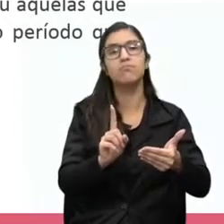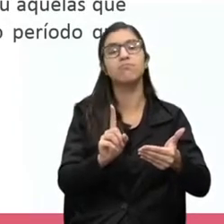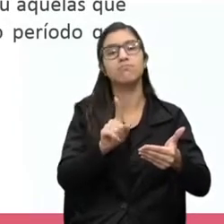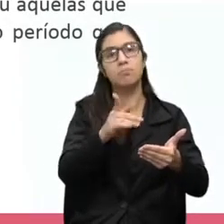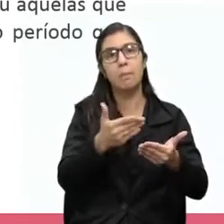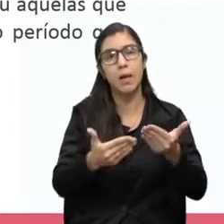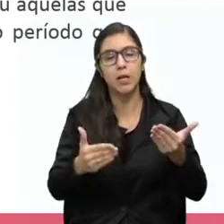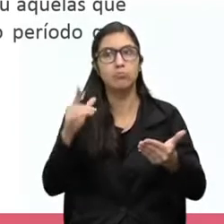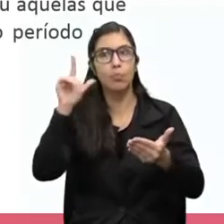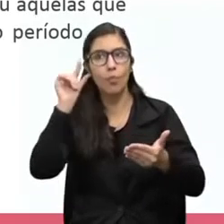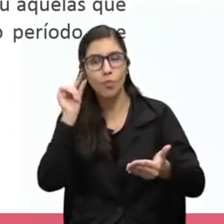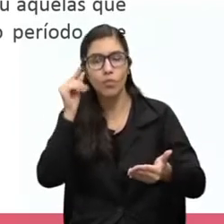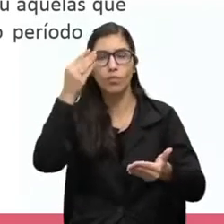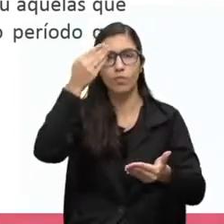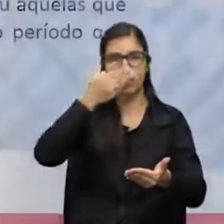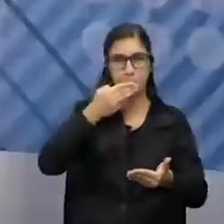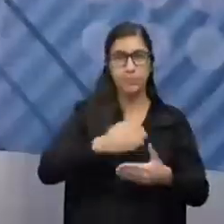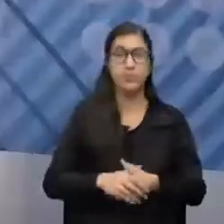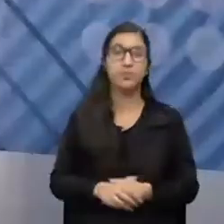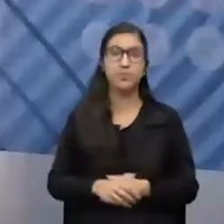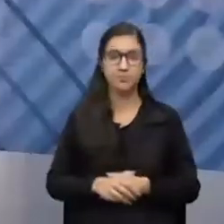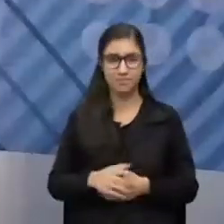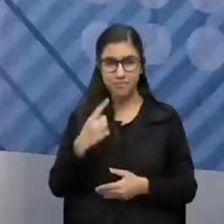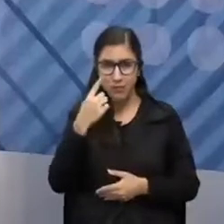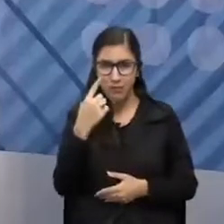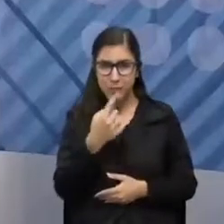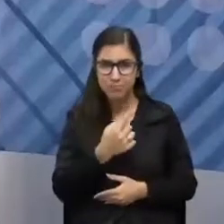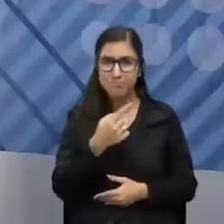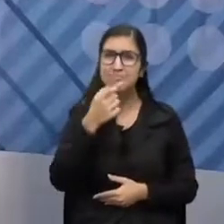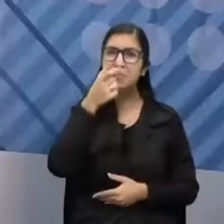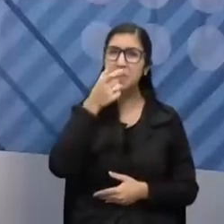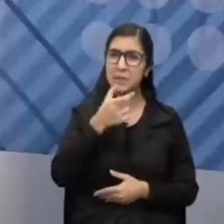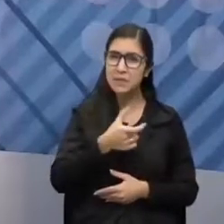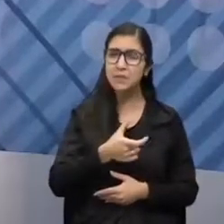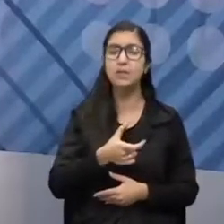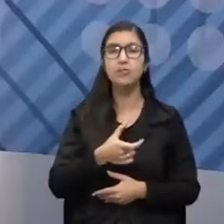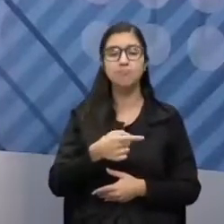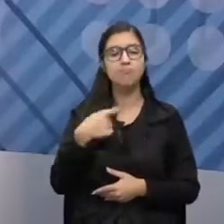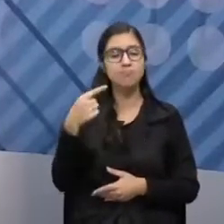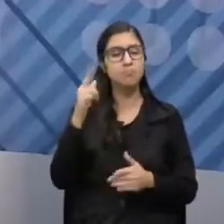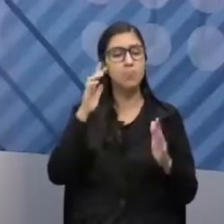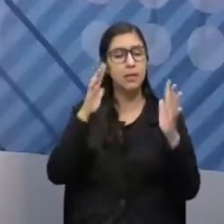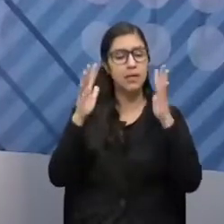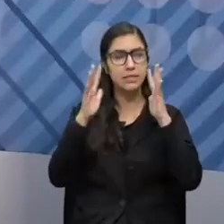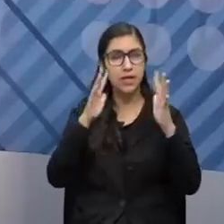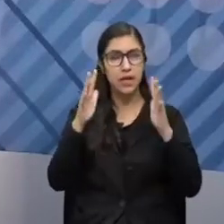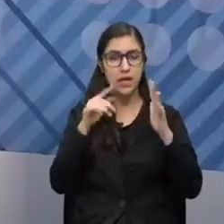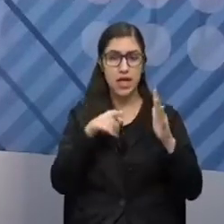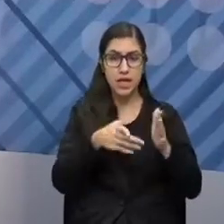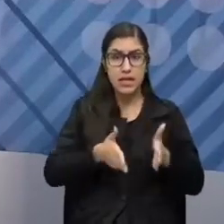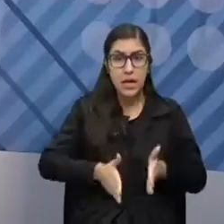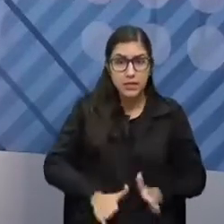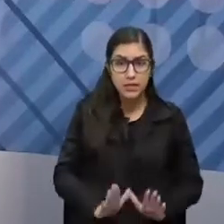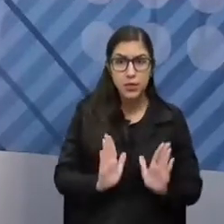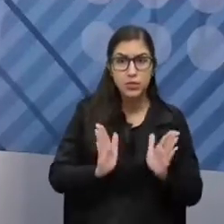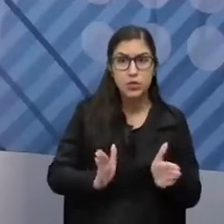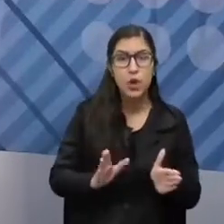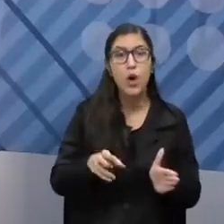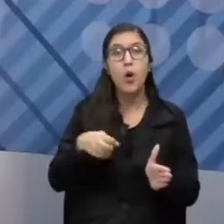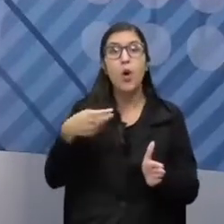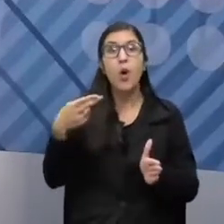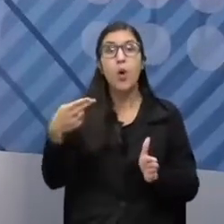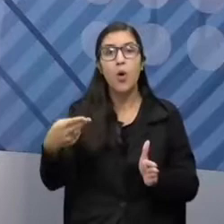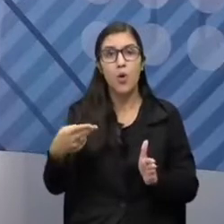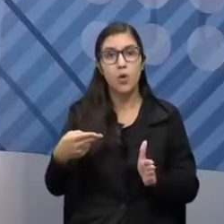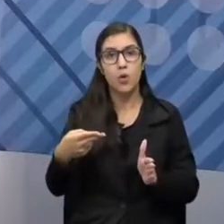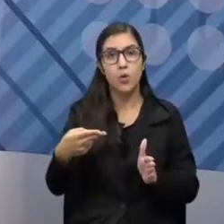Então, é interessante como menciona e bem como nós devemos pensar. Nasceu com surdo-cegueira ou